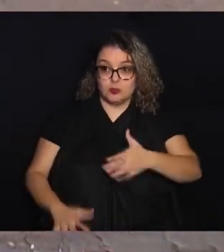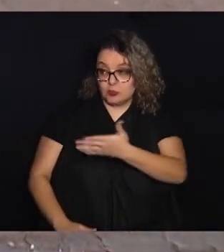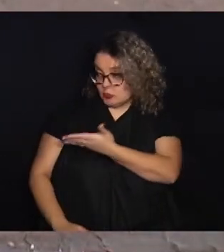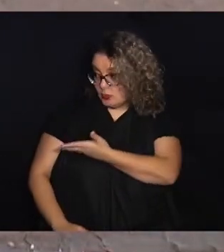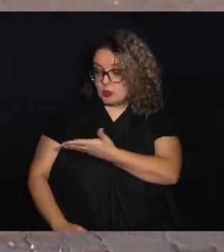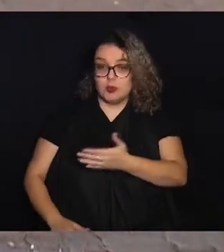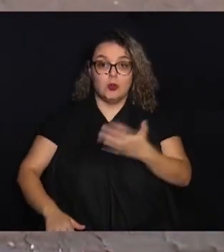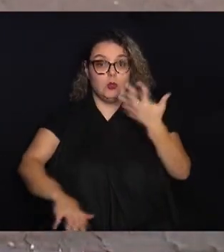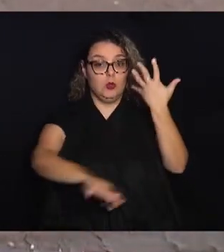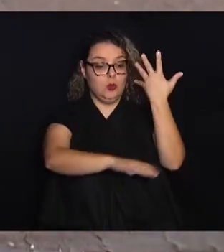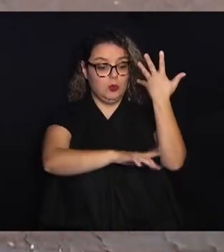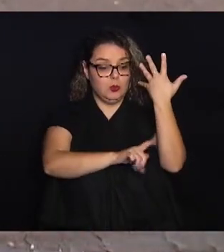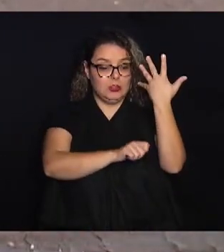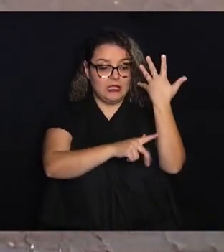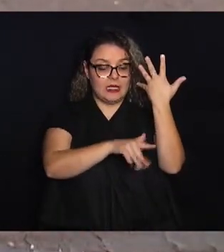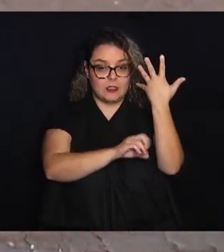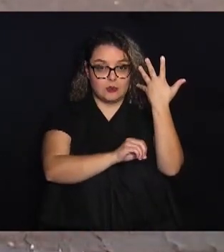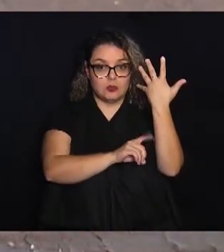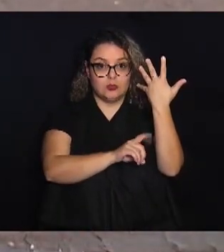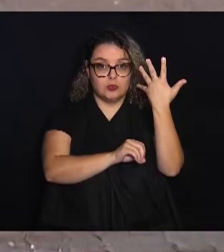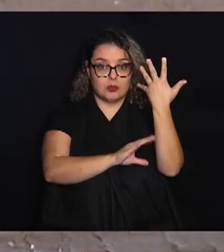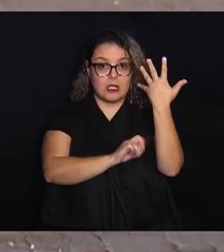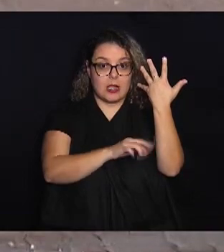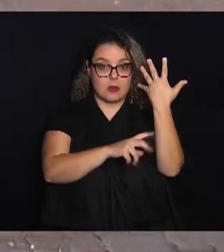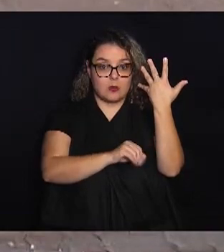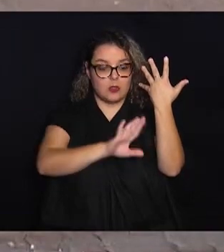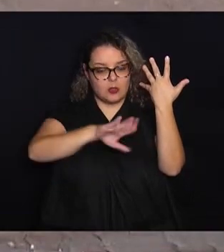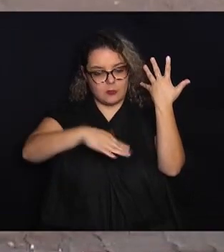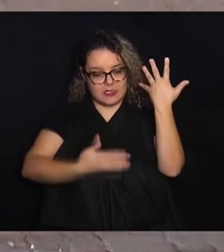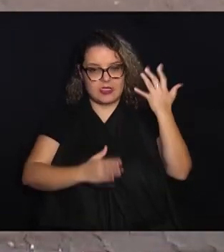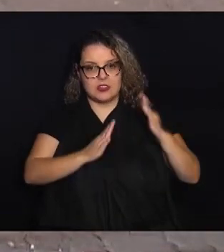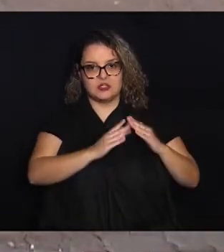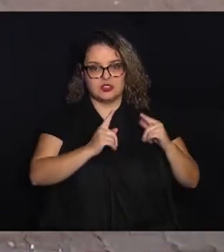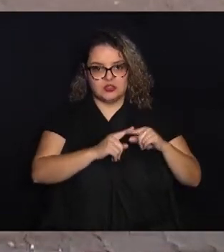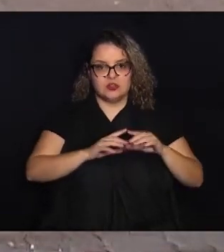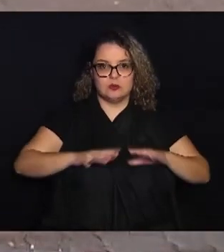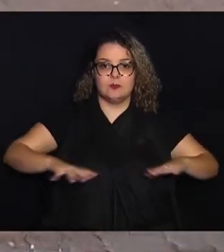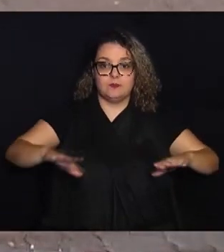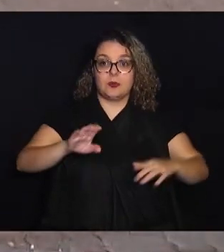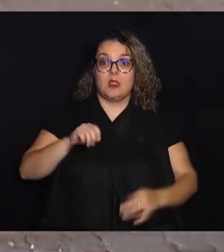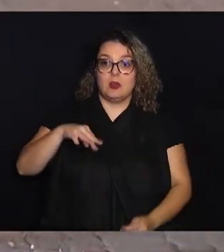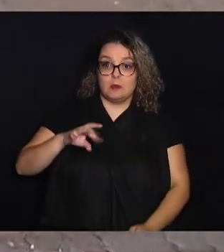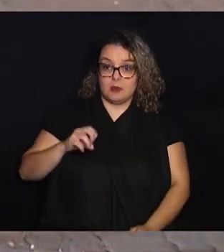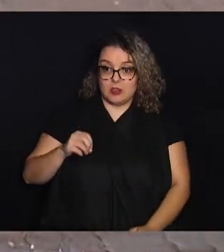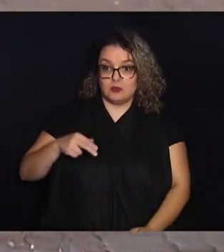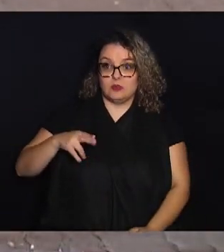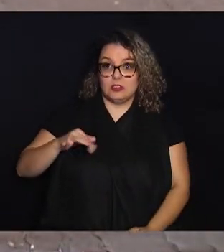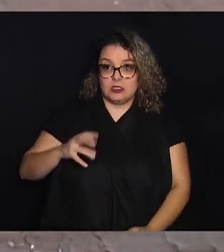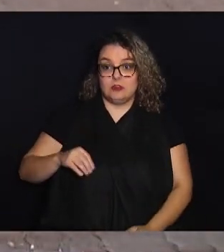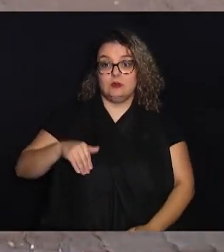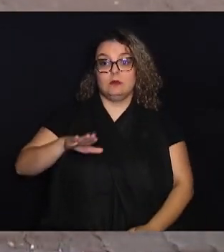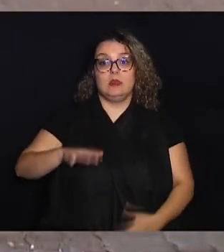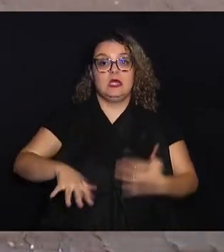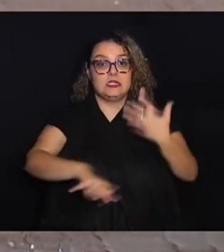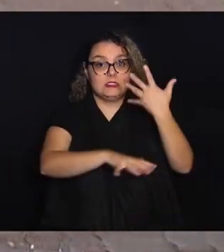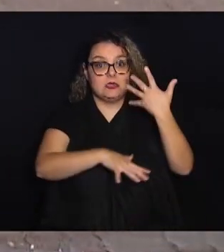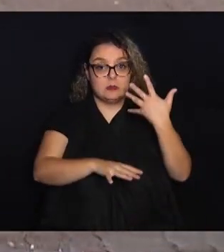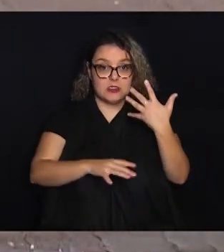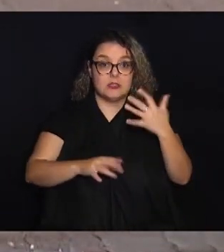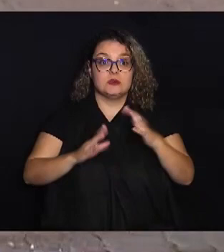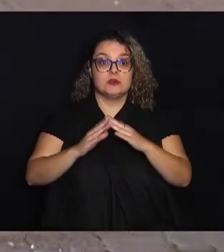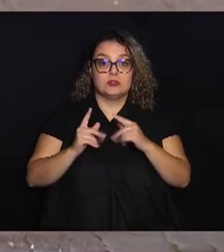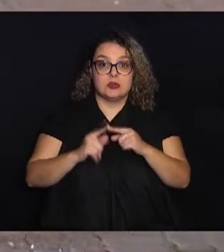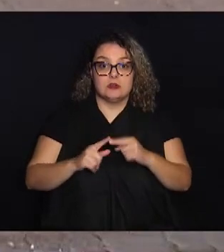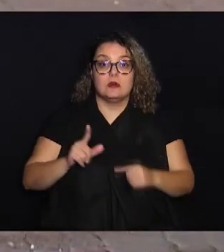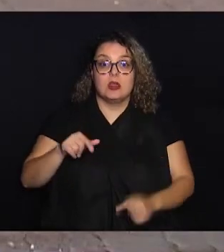do Carmo, né, em homenagem à igreja, ele reúne essa praça que é Bento Quirino, mais a Praça da Igreja. Então tudo isso aqui é o Largo